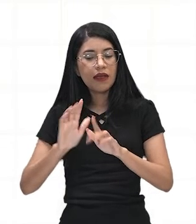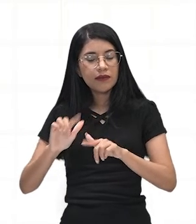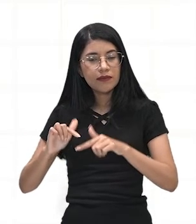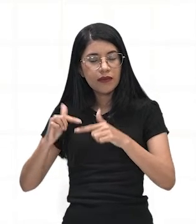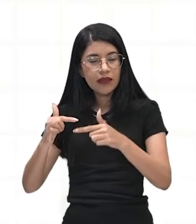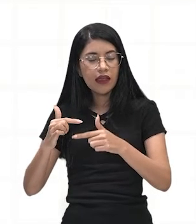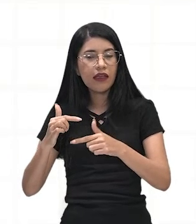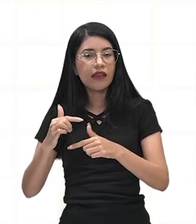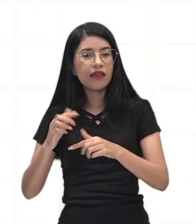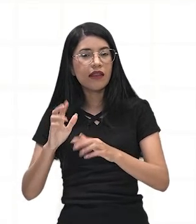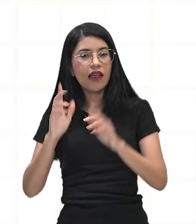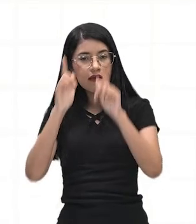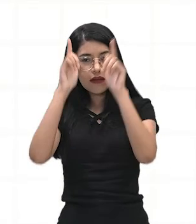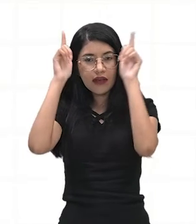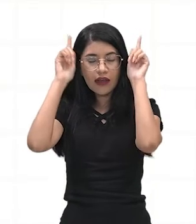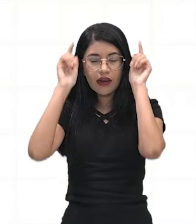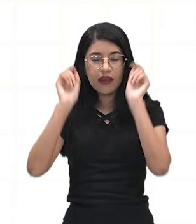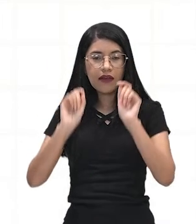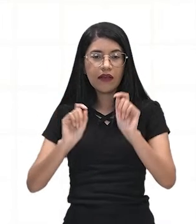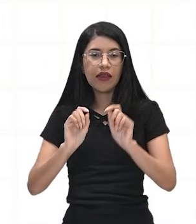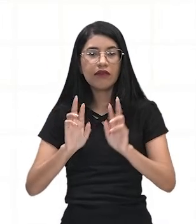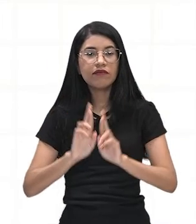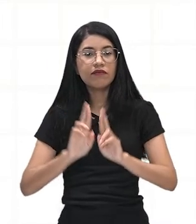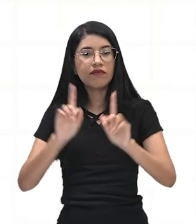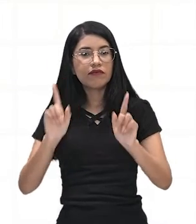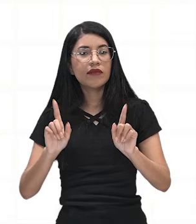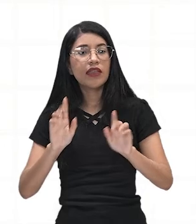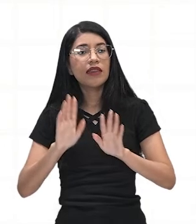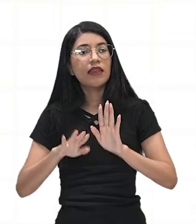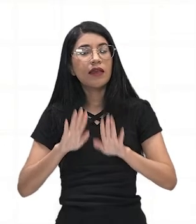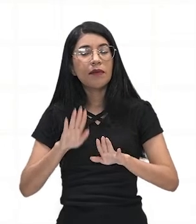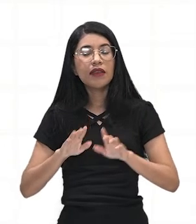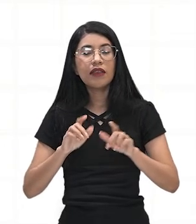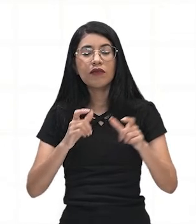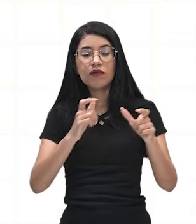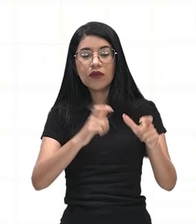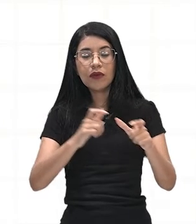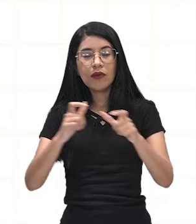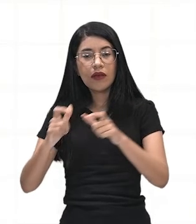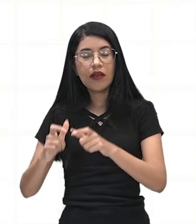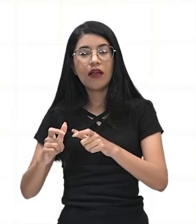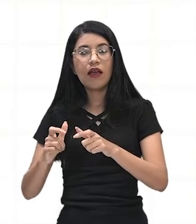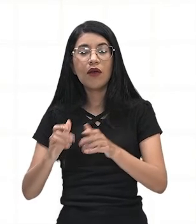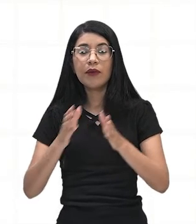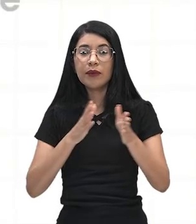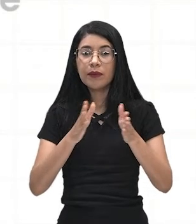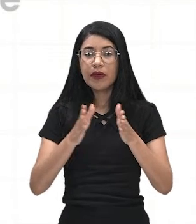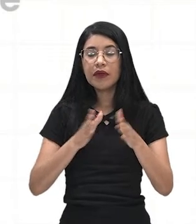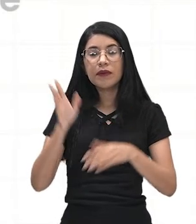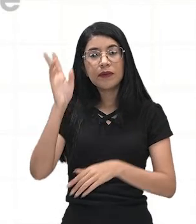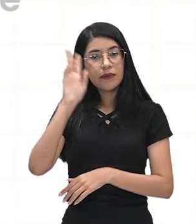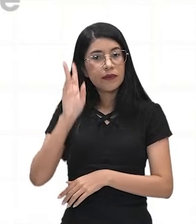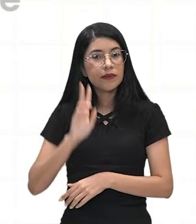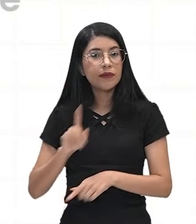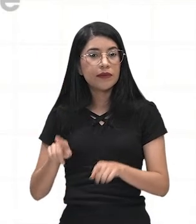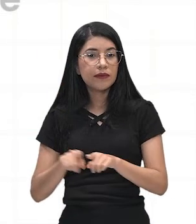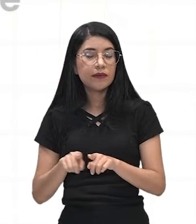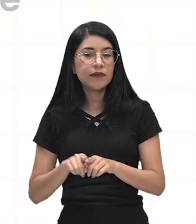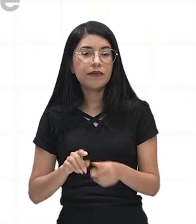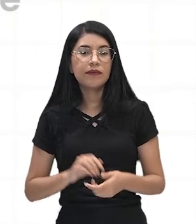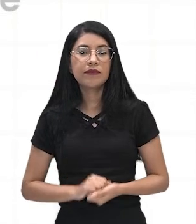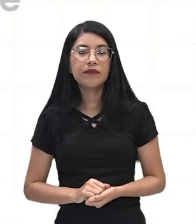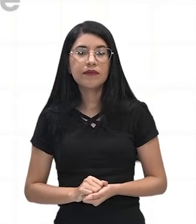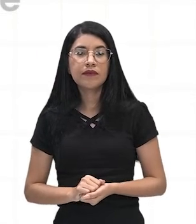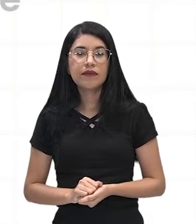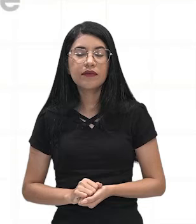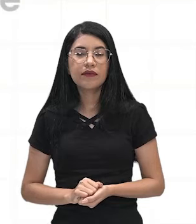estados gregos, também haviam diferenças dependendo da cidade e do período histórico, tá? Então a gente vai ver